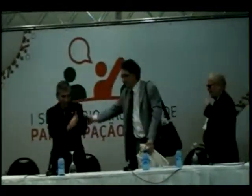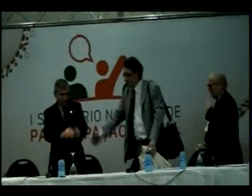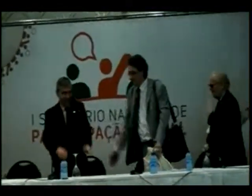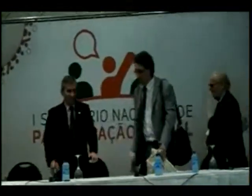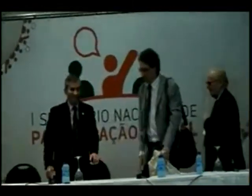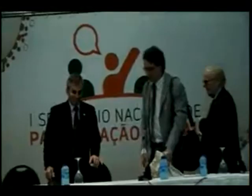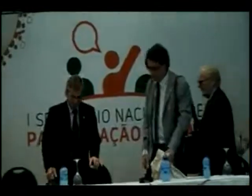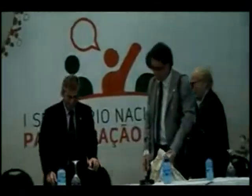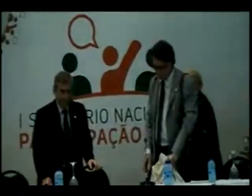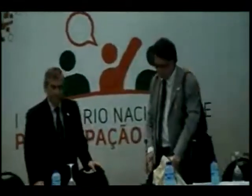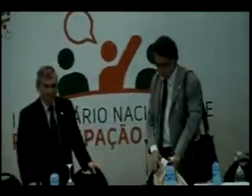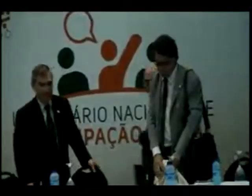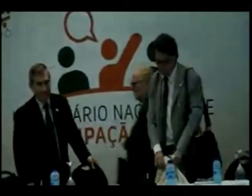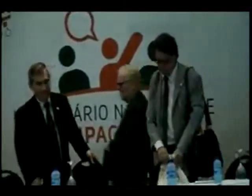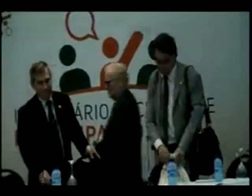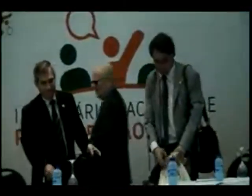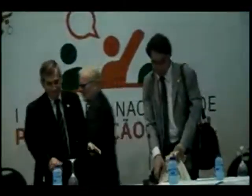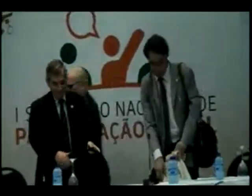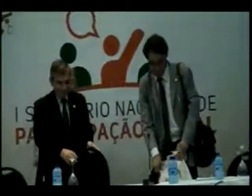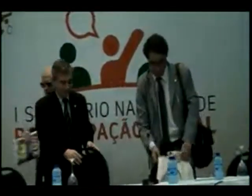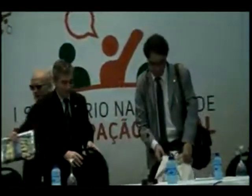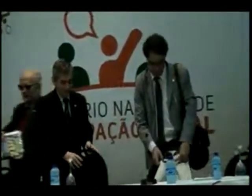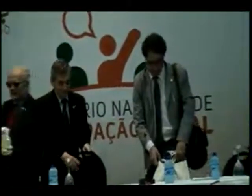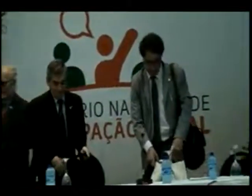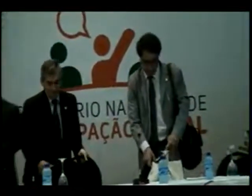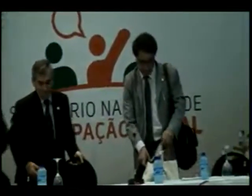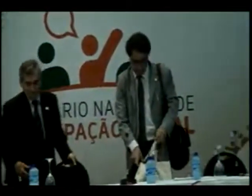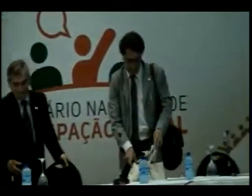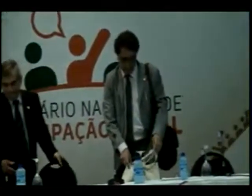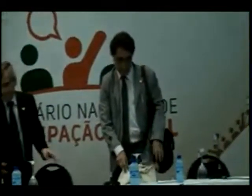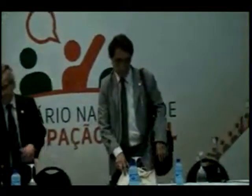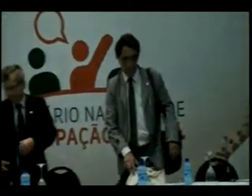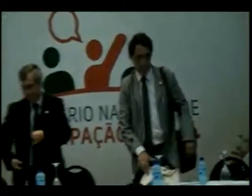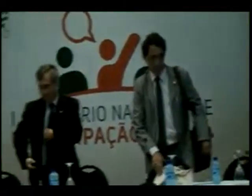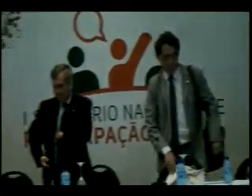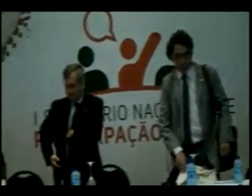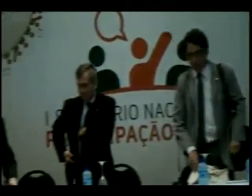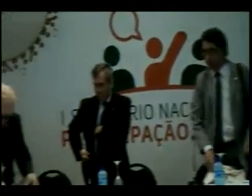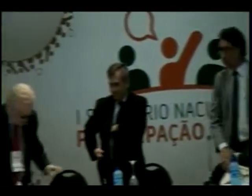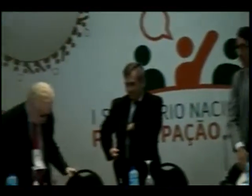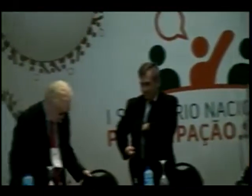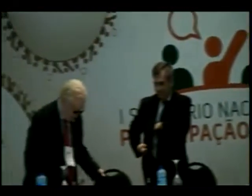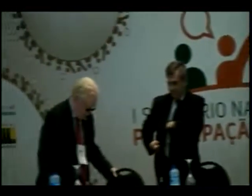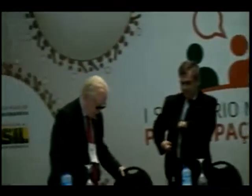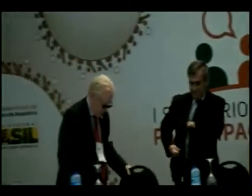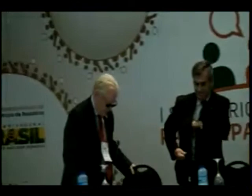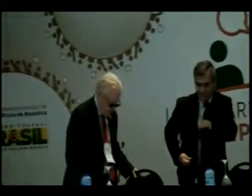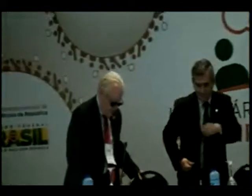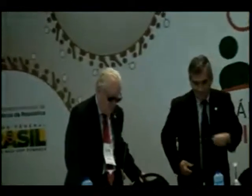Convidamos também o diretor do Departamento de Participação Social, Pedro Pontual.